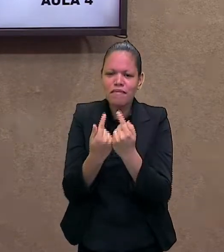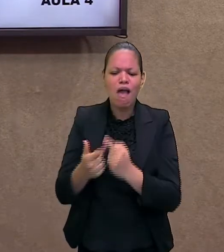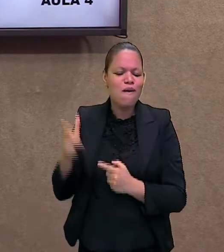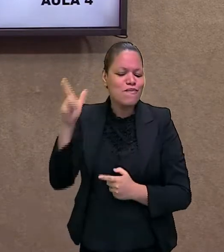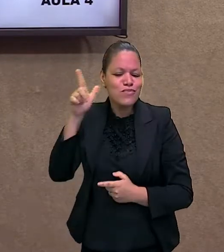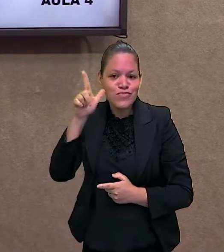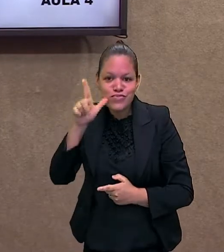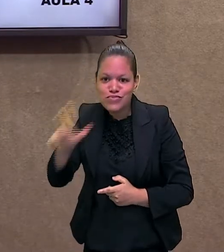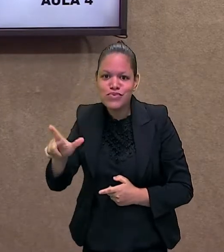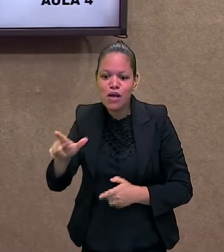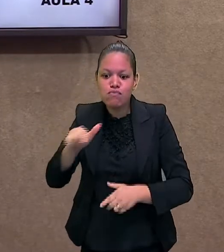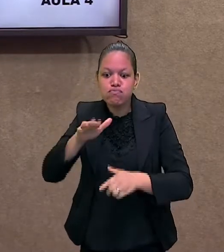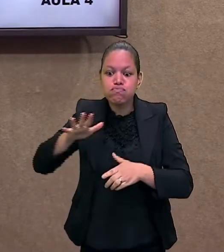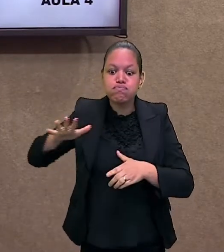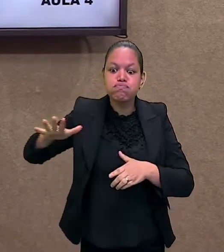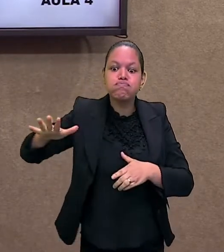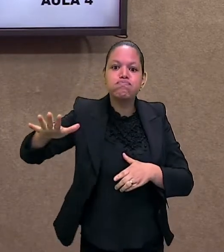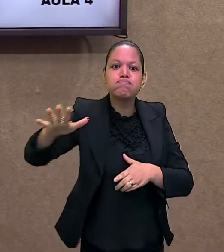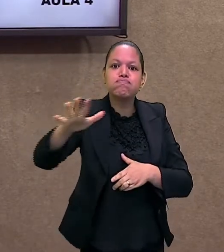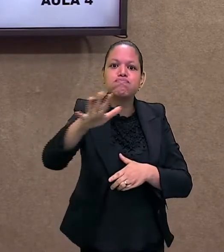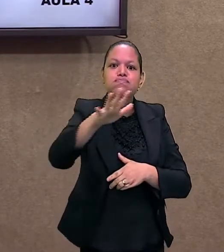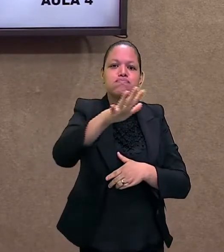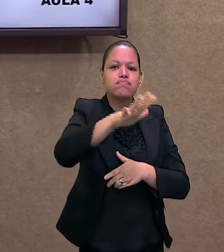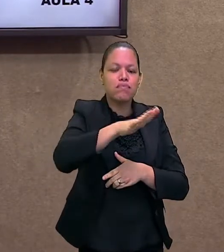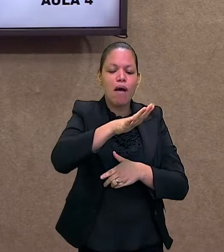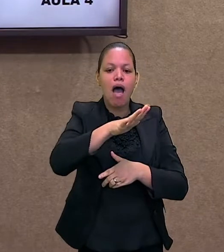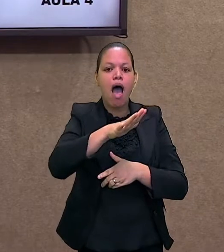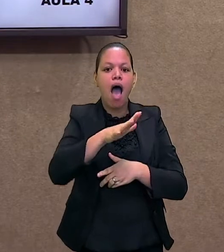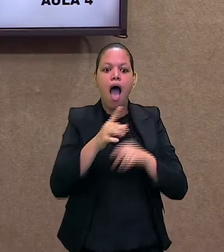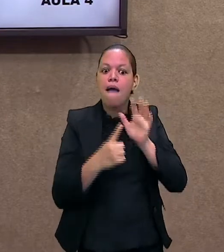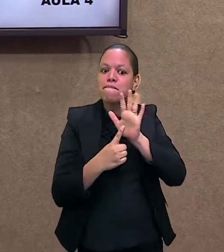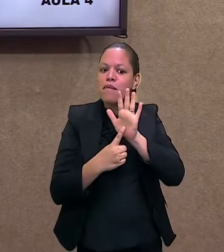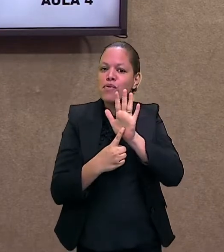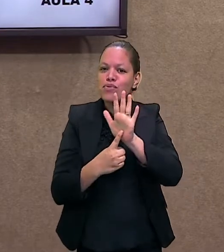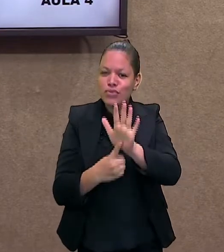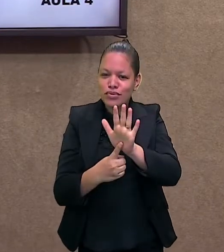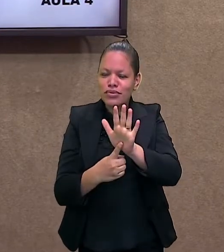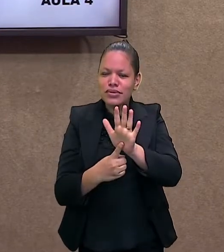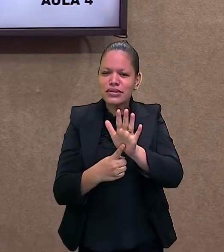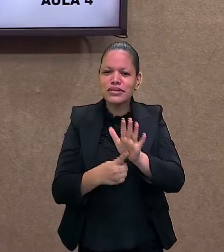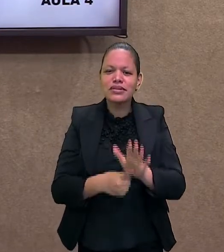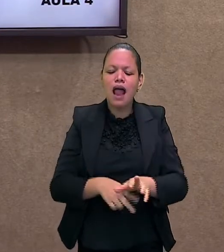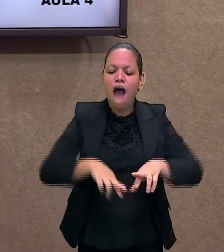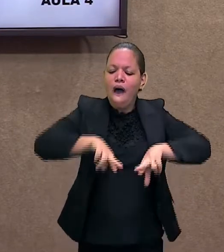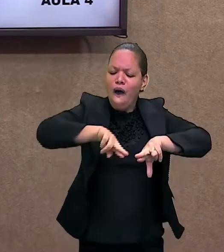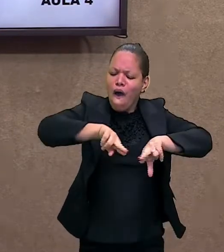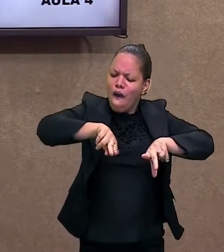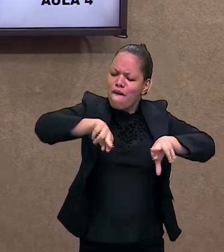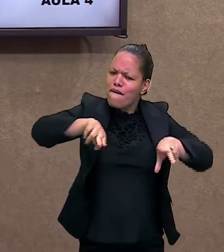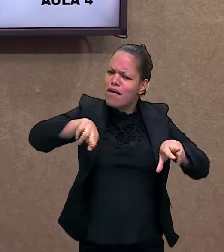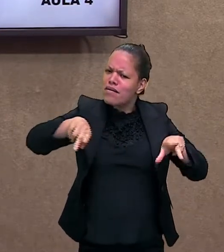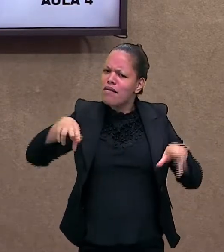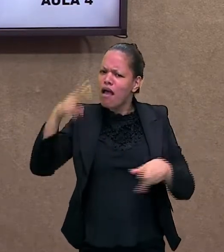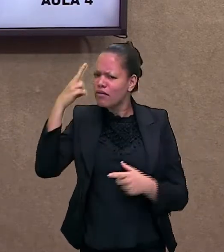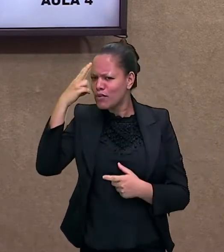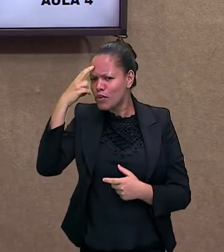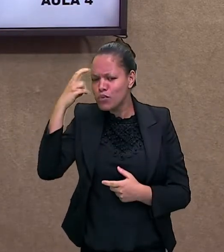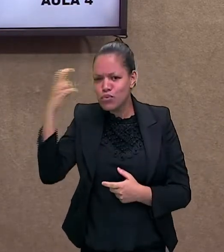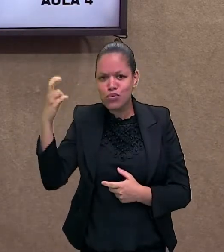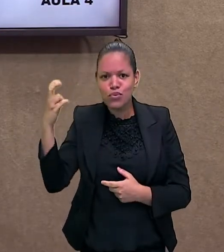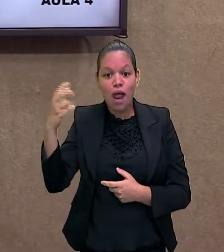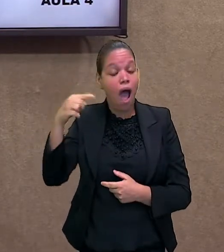cultura nos possibilita. E falar sobre a diversidade cultural brasileira nos remete a